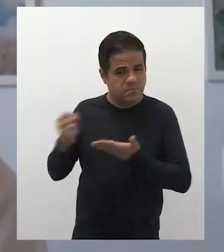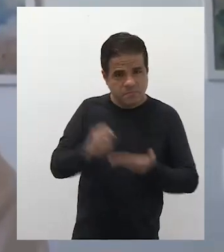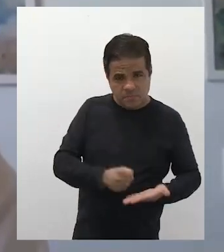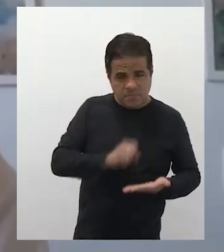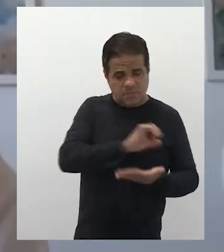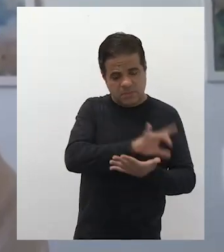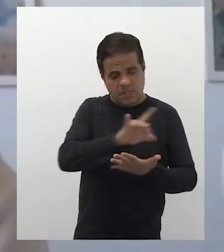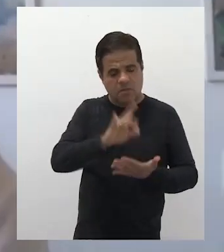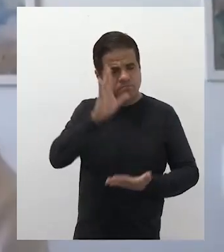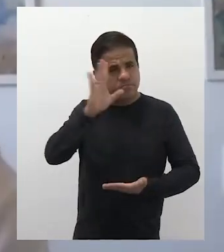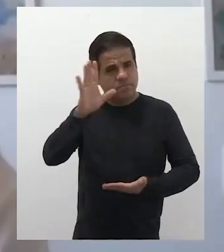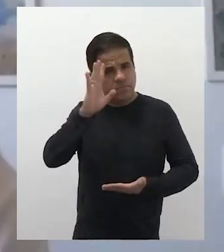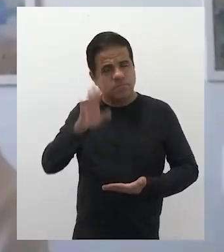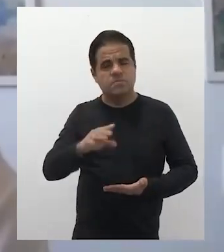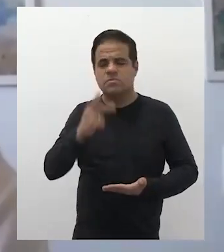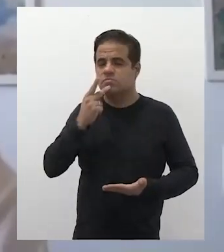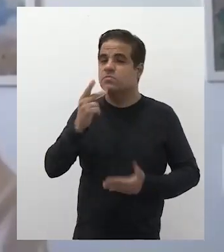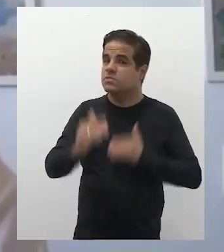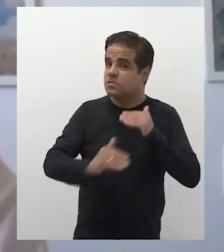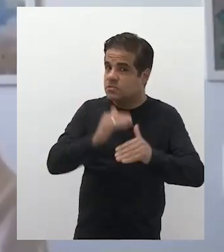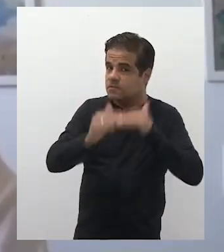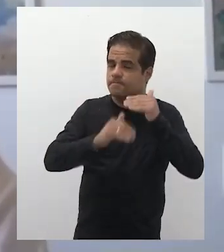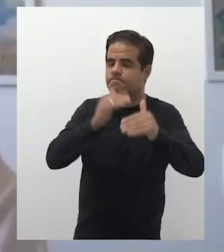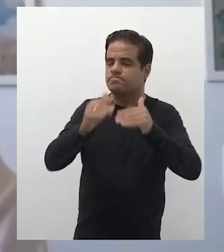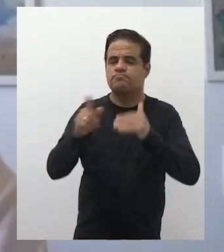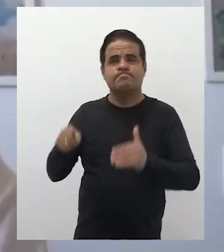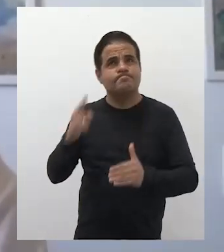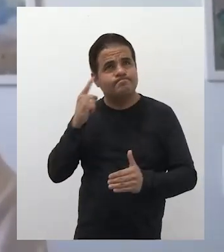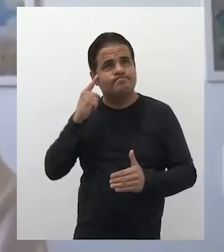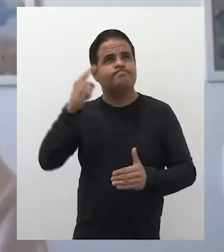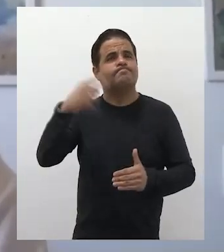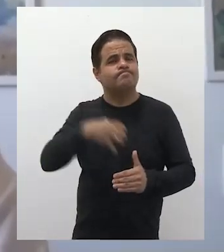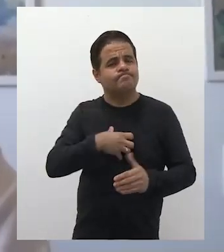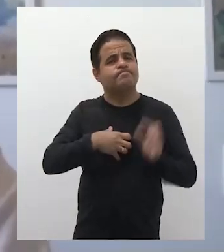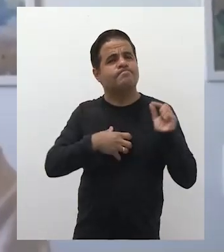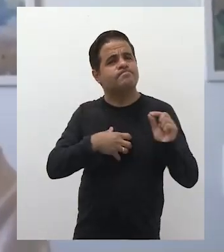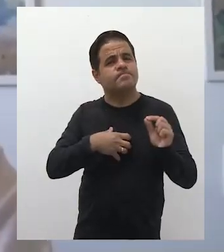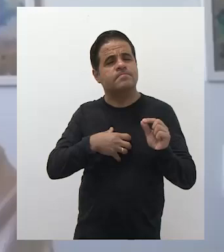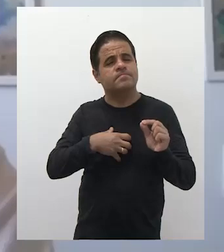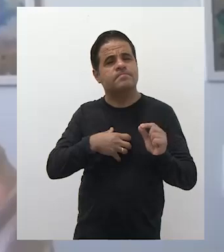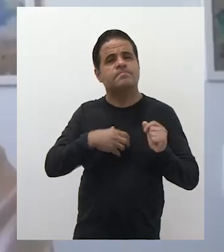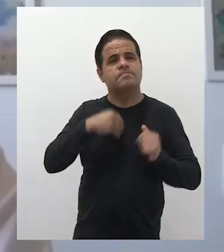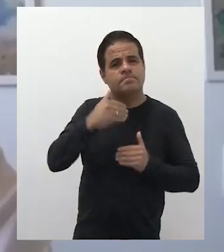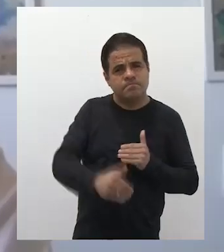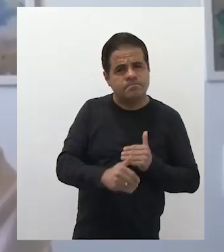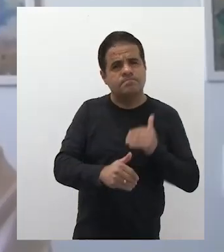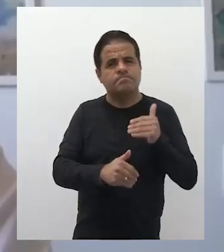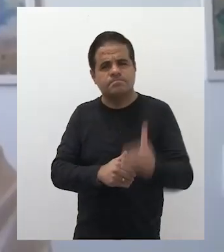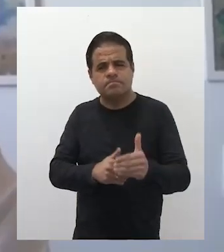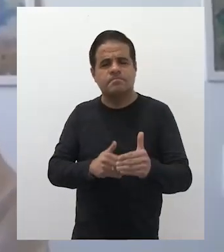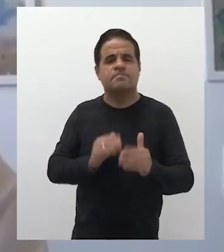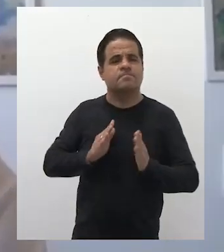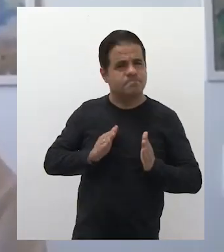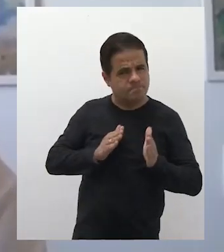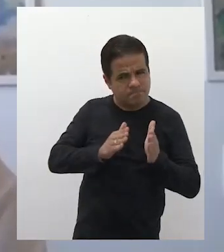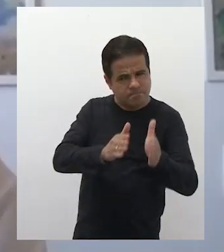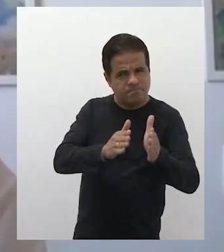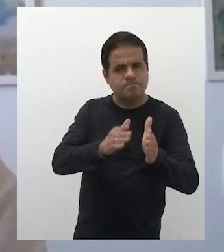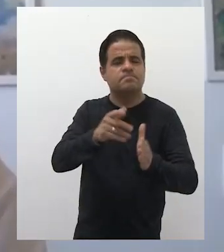livro. E quando ele fala em desenvolvimento, a ideia é a seguinte: caminhada em direção ao